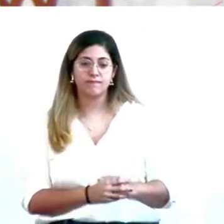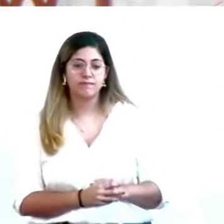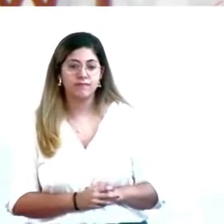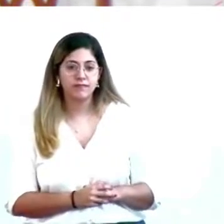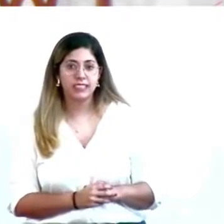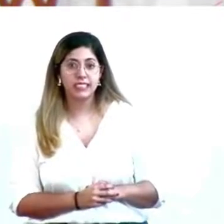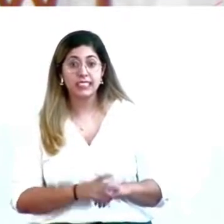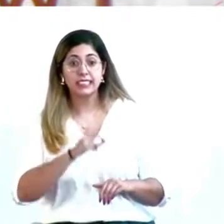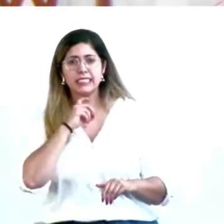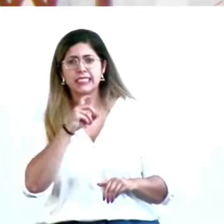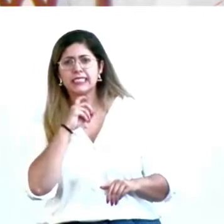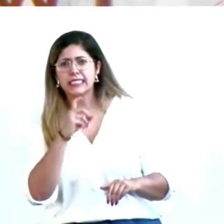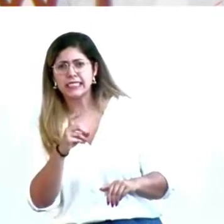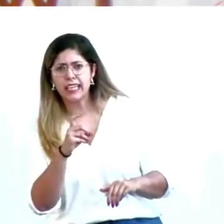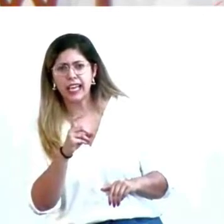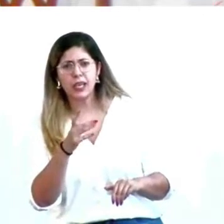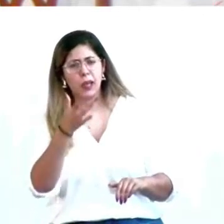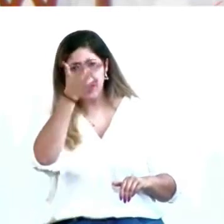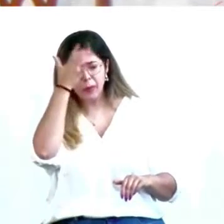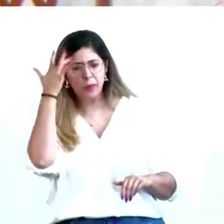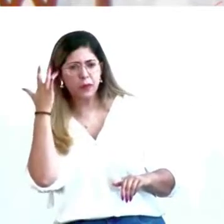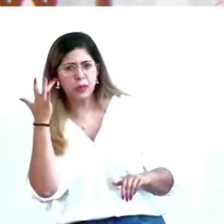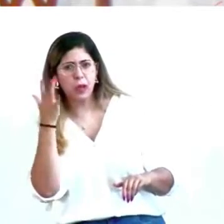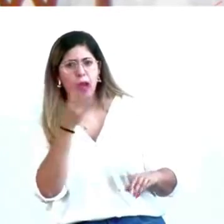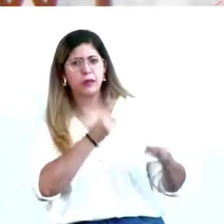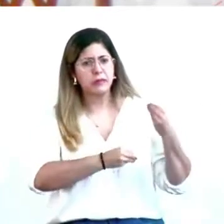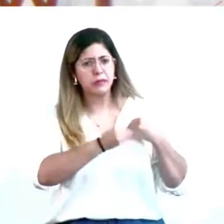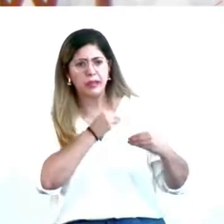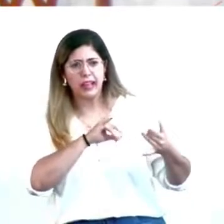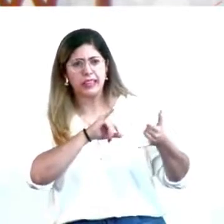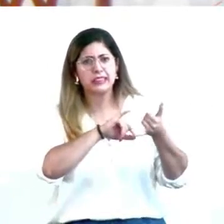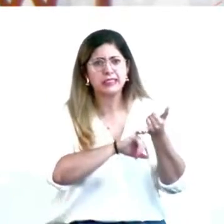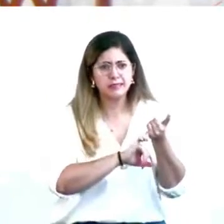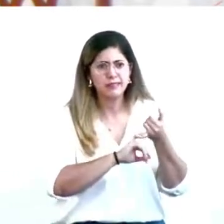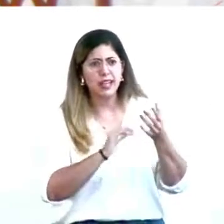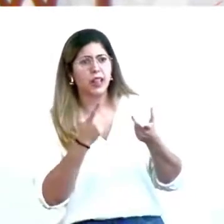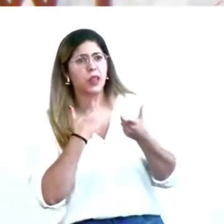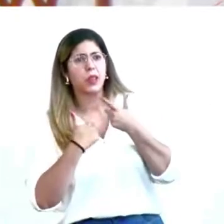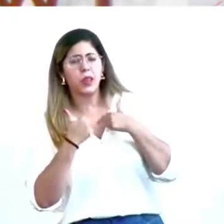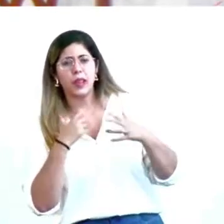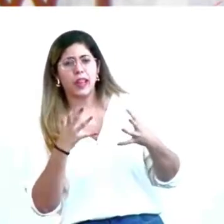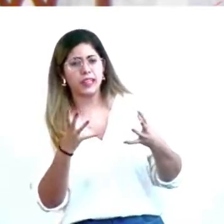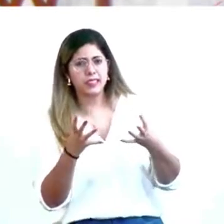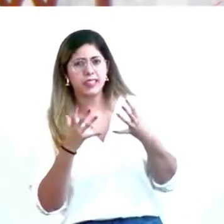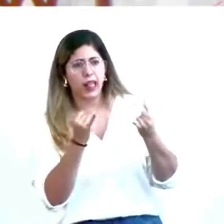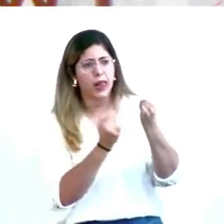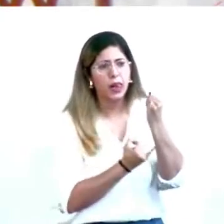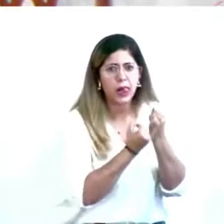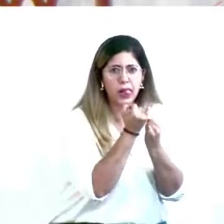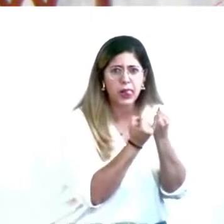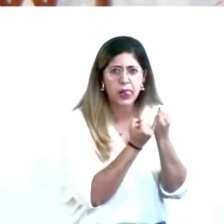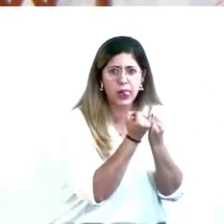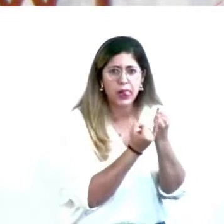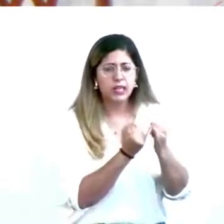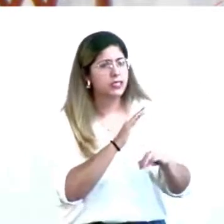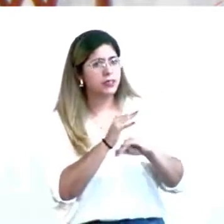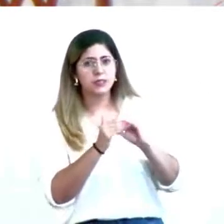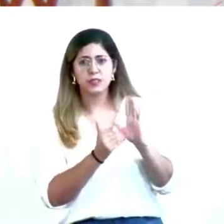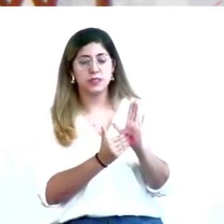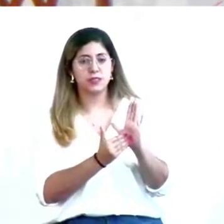incontinente ou impuro ou avarento, que é idólatra, tem herança no reino de Cristo e de Deus. Ou seja, aquele que já é